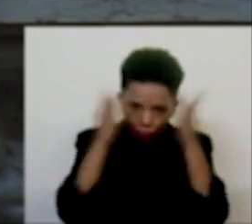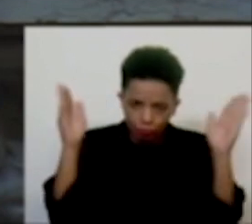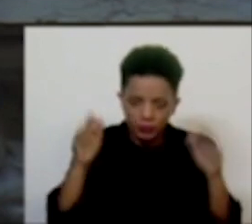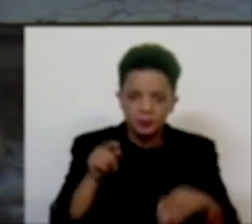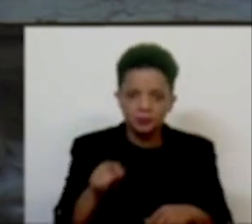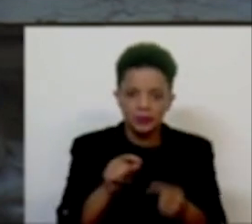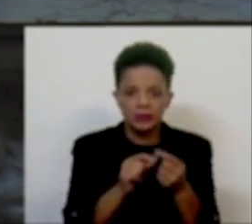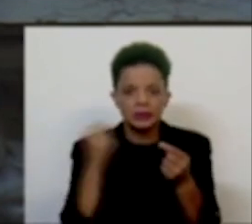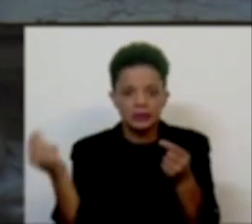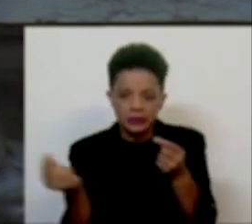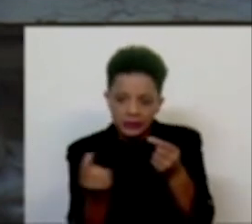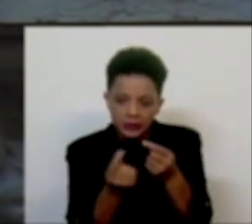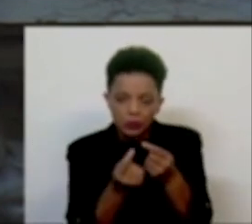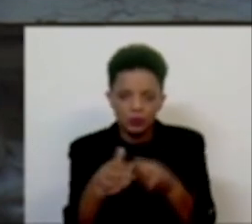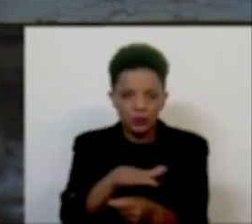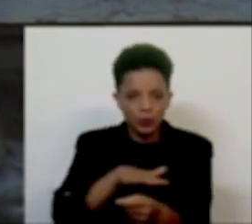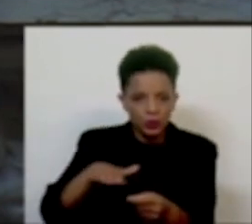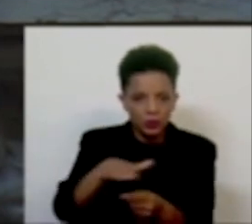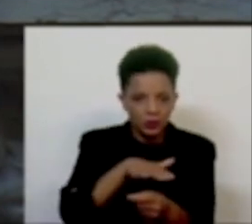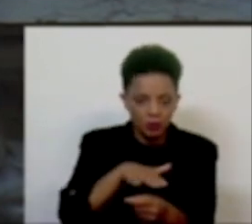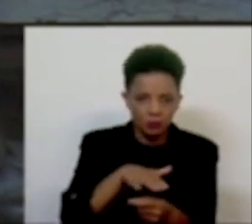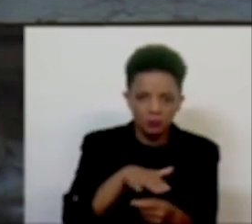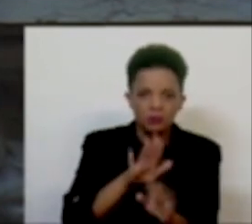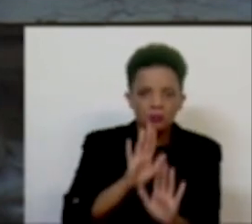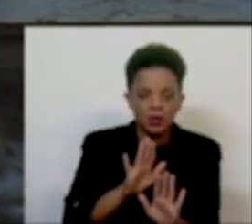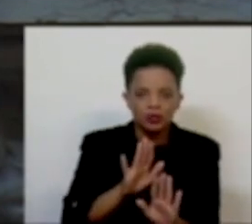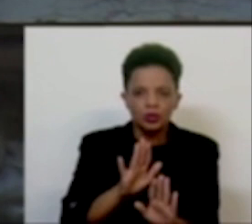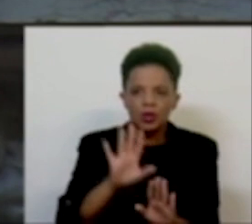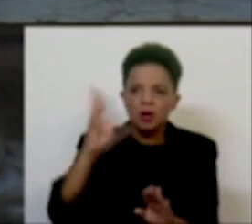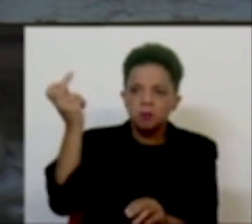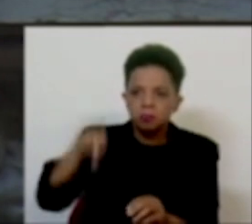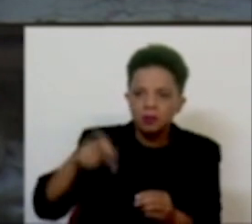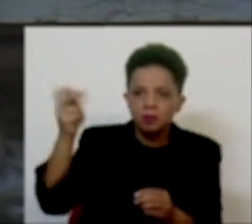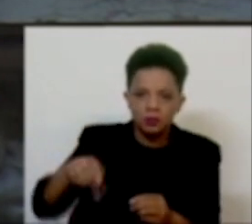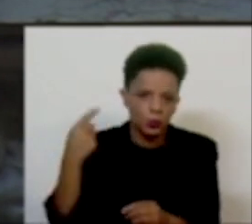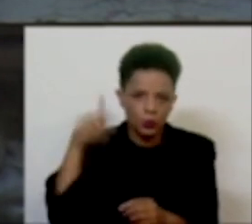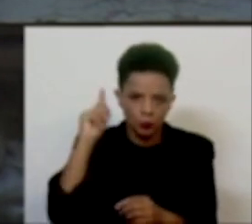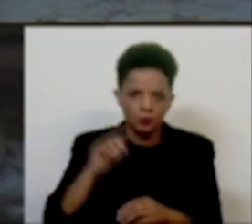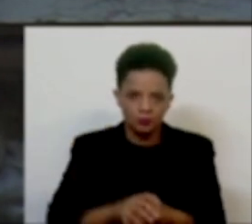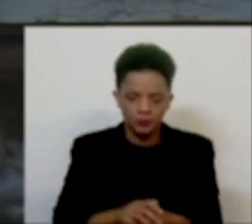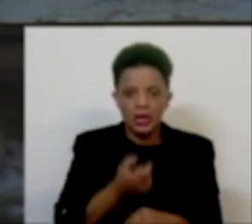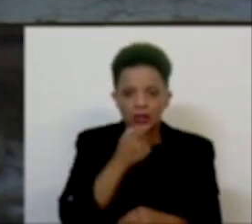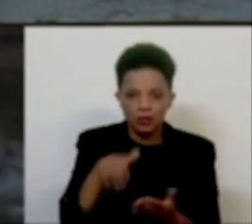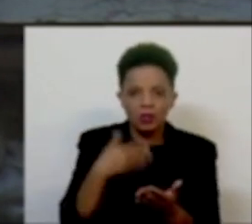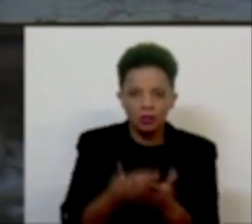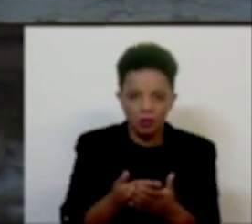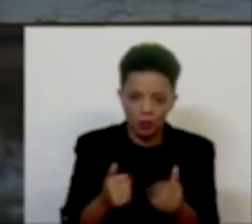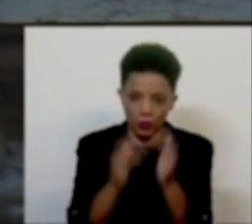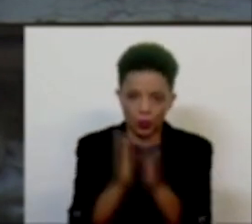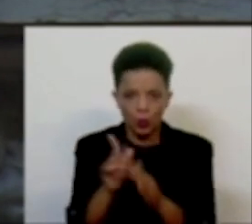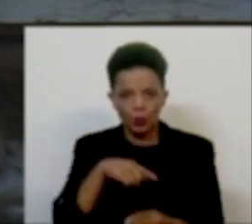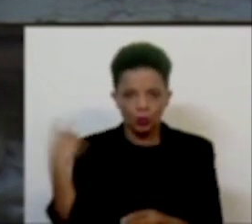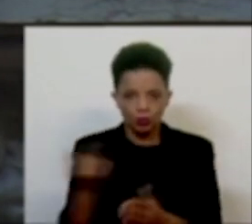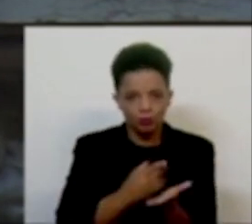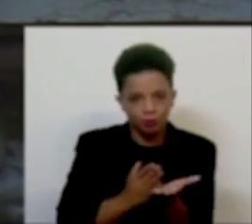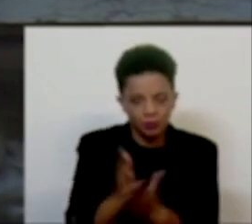o ciclo da conjuntura e não a fugacidade dos eventos. Só assim podemos continuar todos